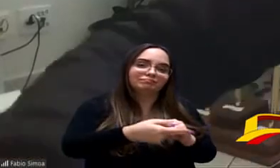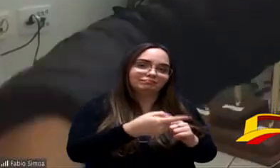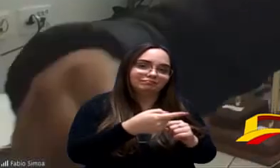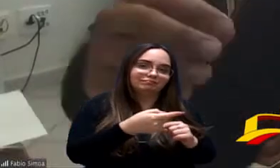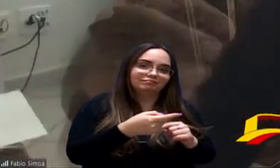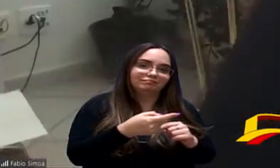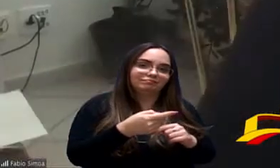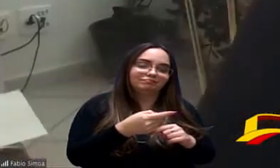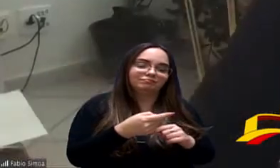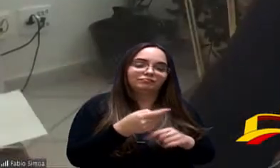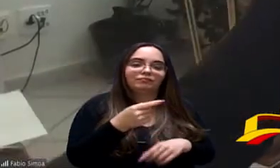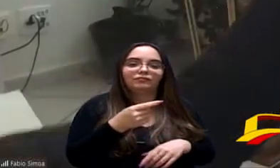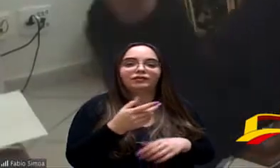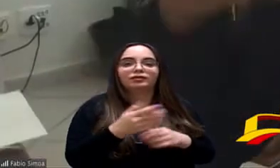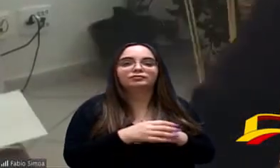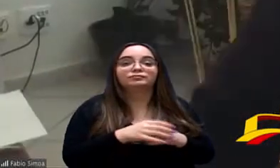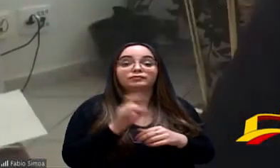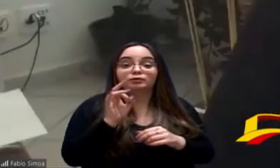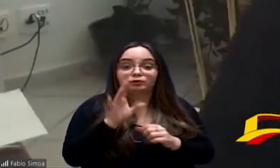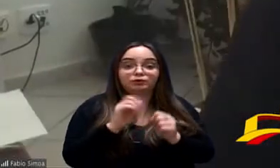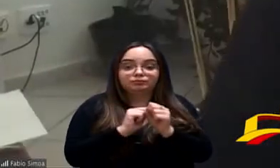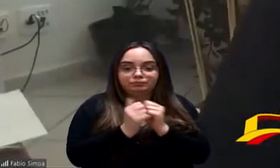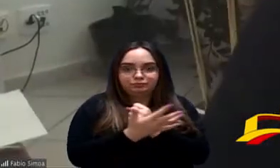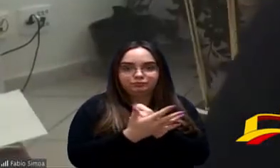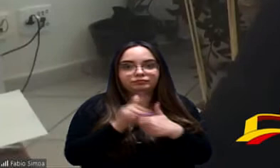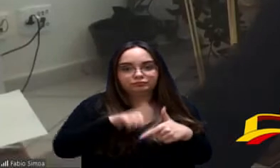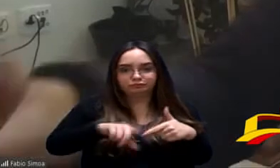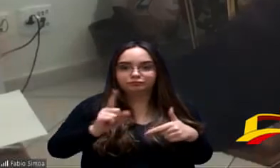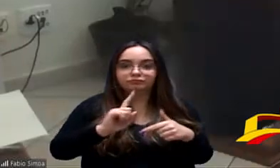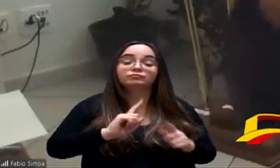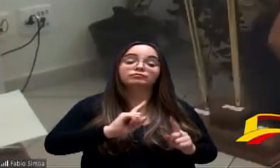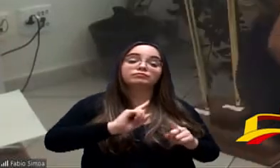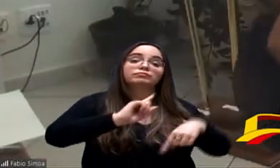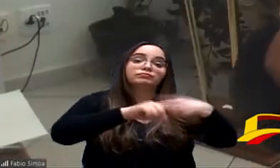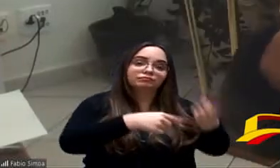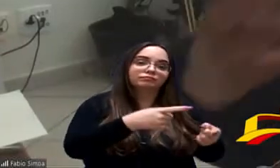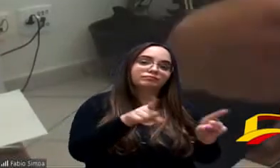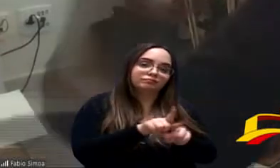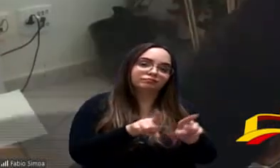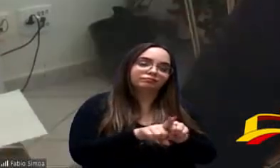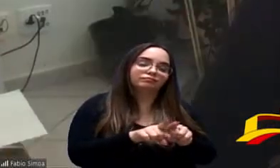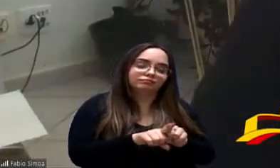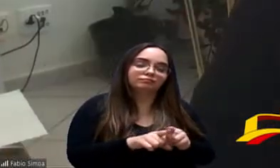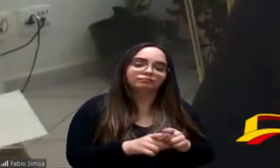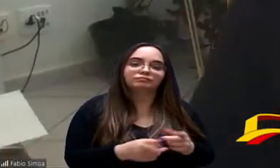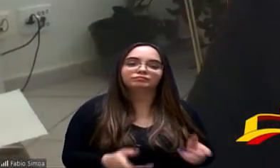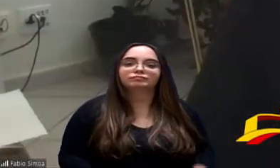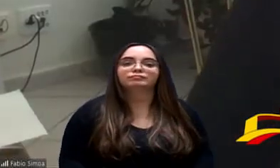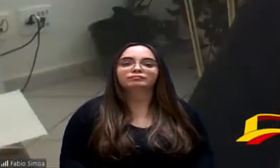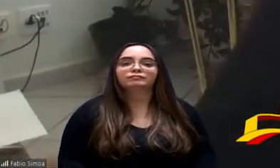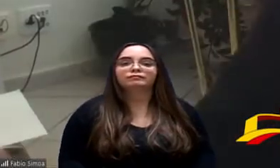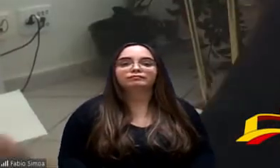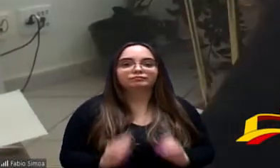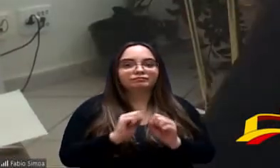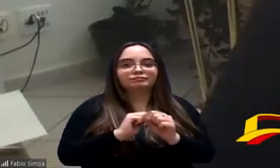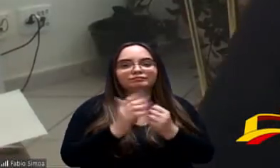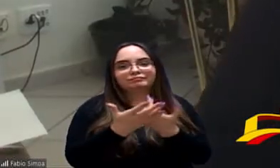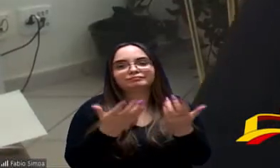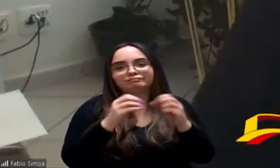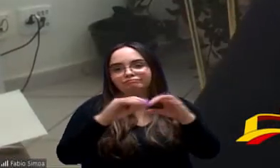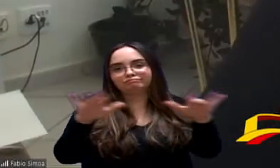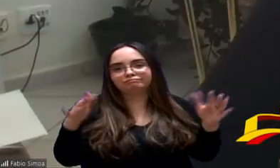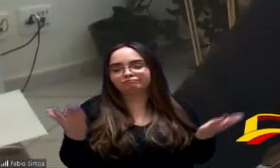agora do problema, não depois o pós-Covid, né? A gente teria que tratar a prevenção. Infelizmente, a questão da pandemia não tem como a gente